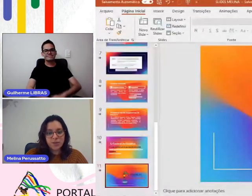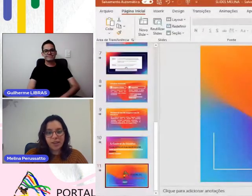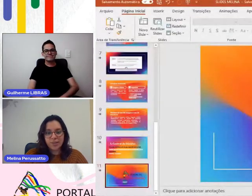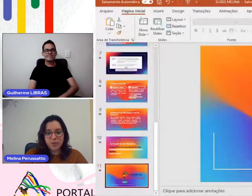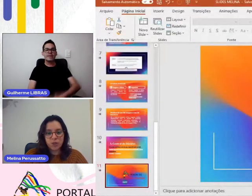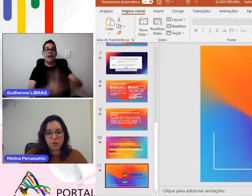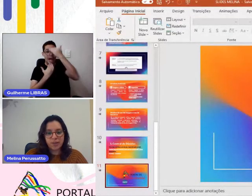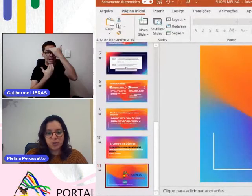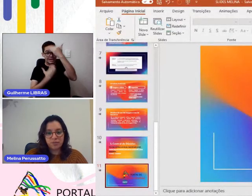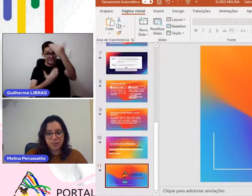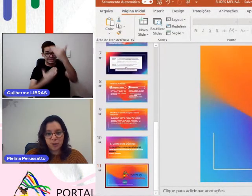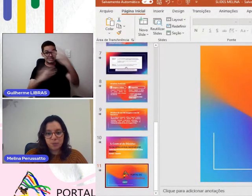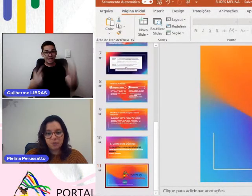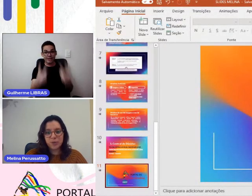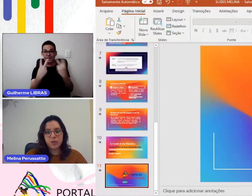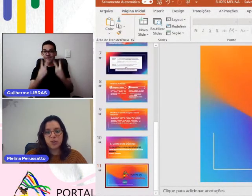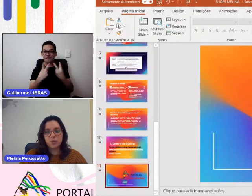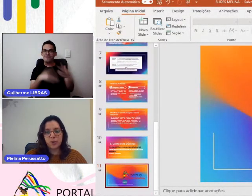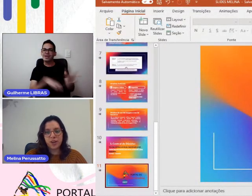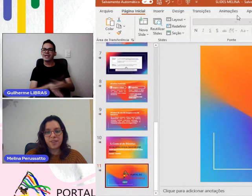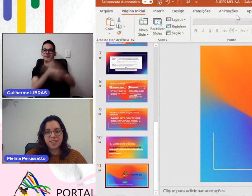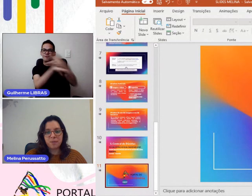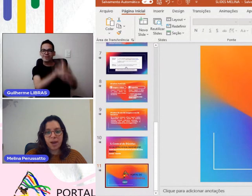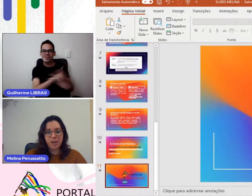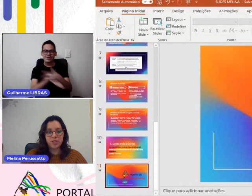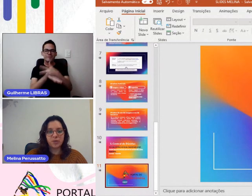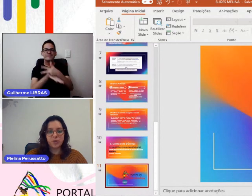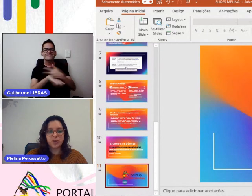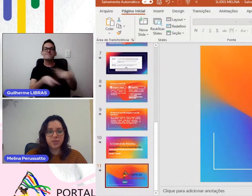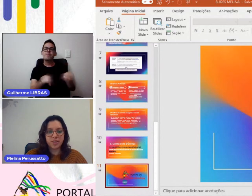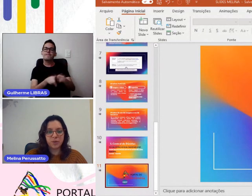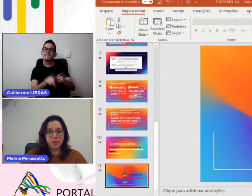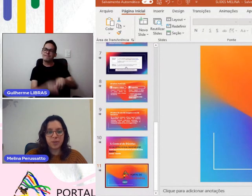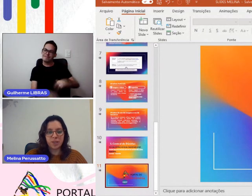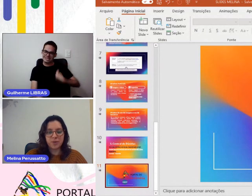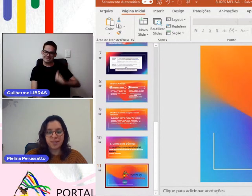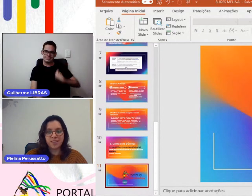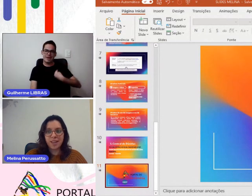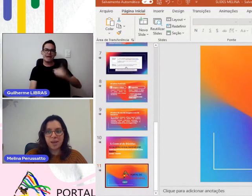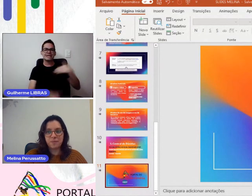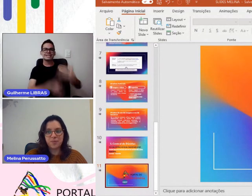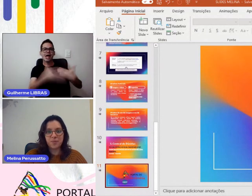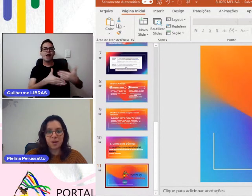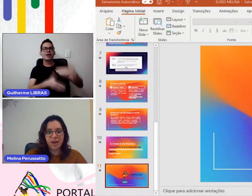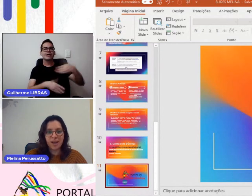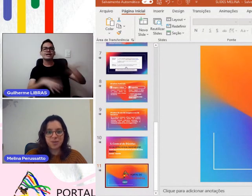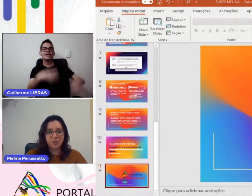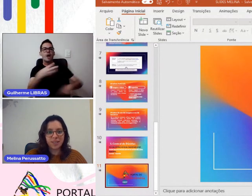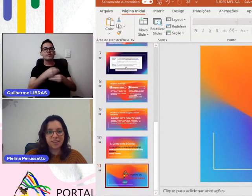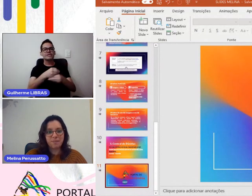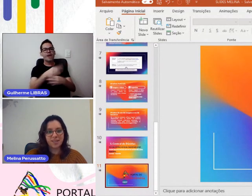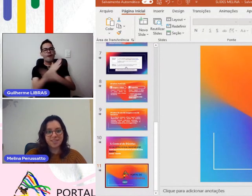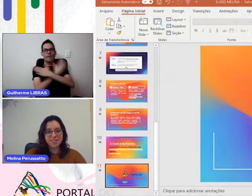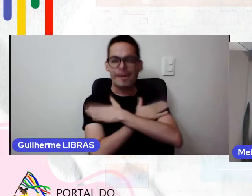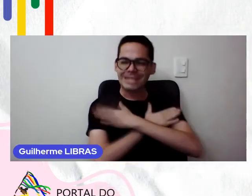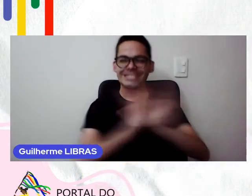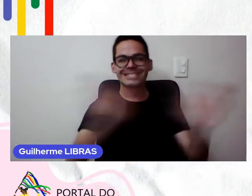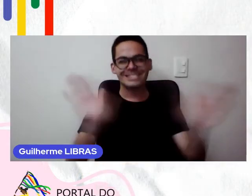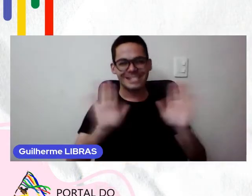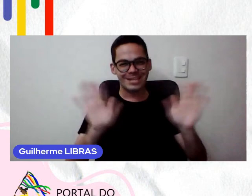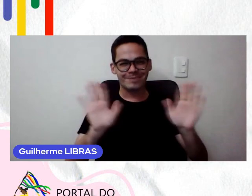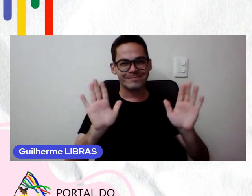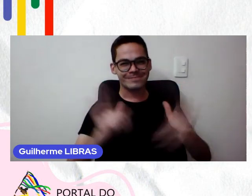Agradeço a quem assistiu a este vídeo por se dispor a fazer parte da construção do Portal do Bicentenário. Um abraço e até mais.